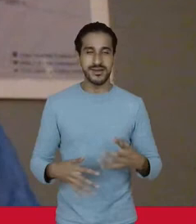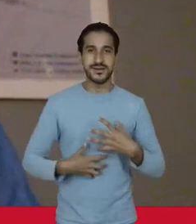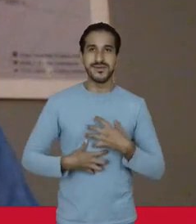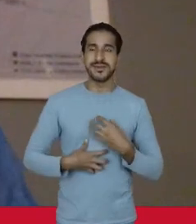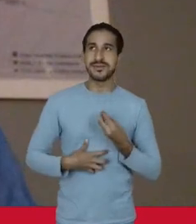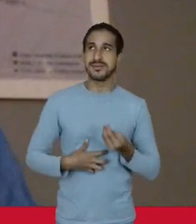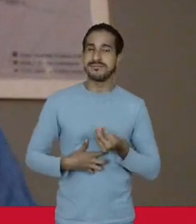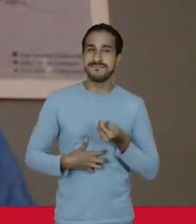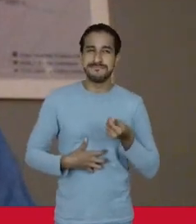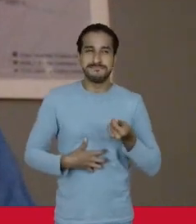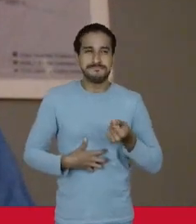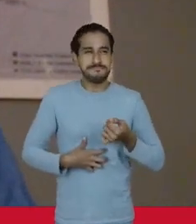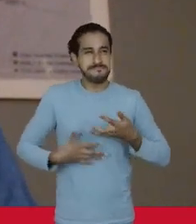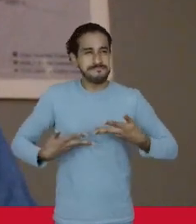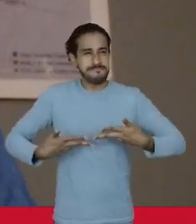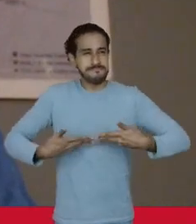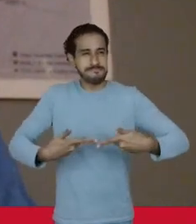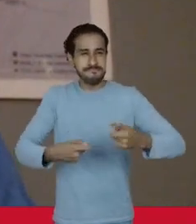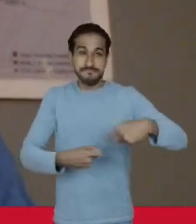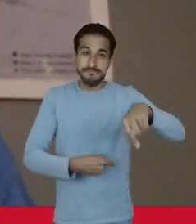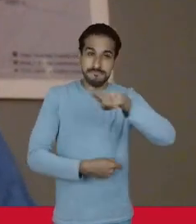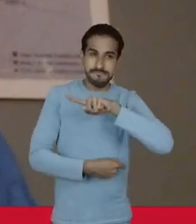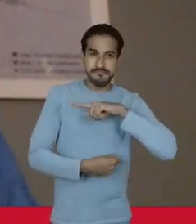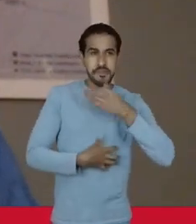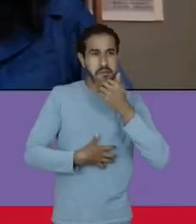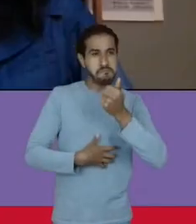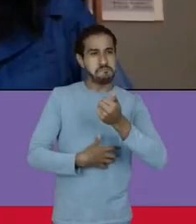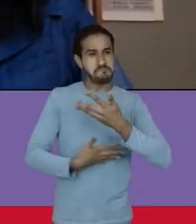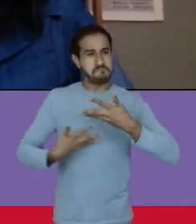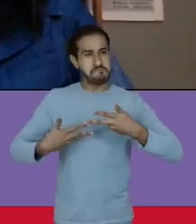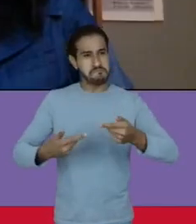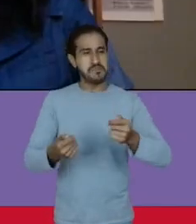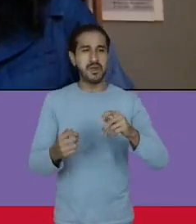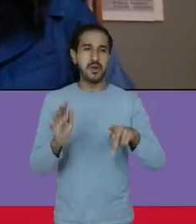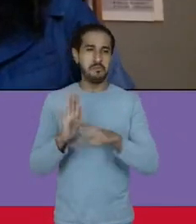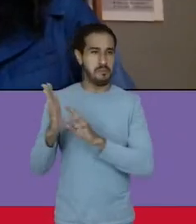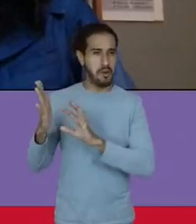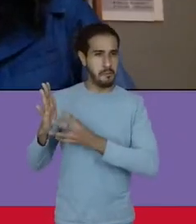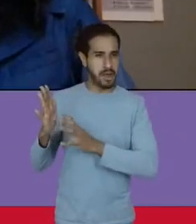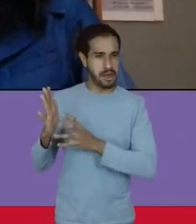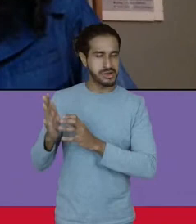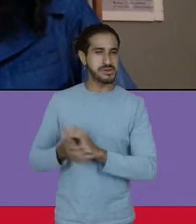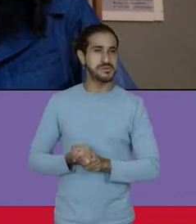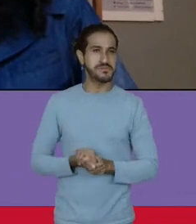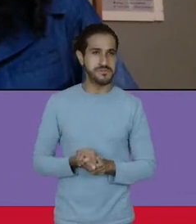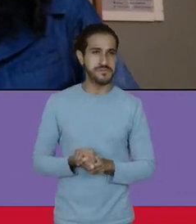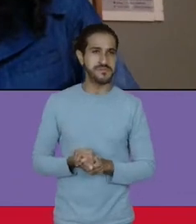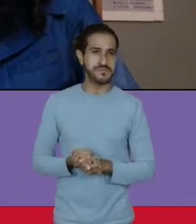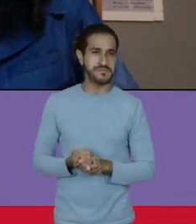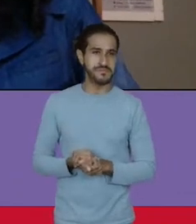sinto muito acolhida e muito bem recebida pelo partido.